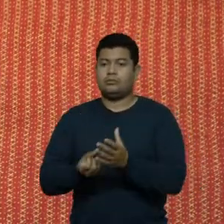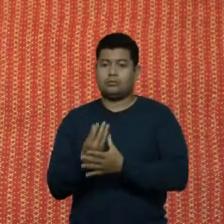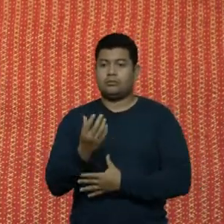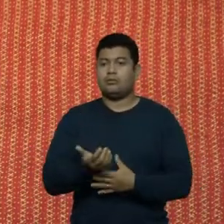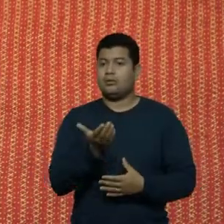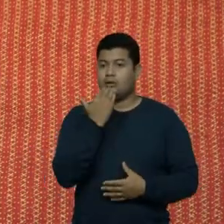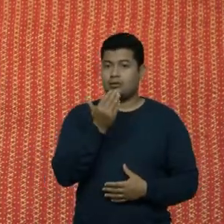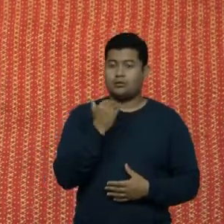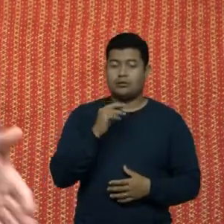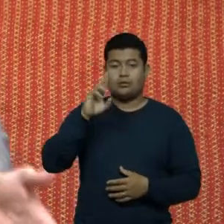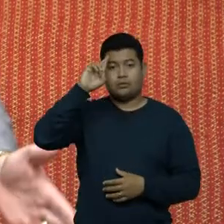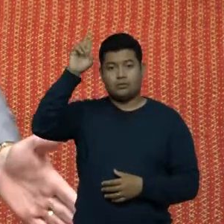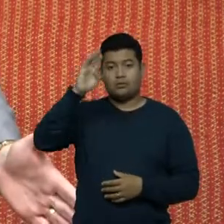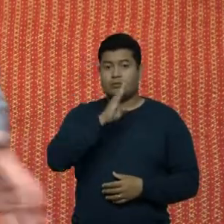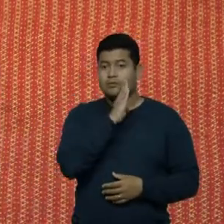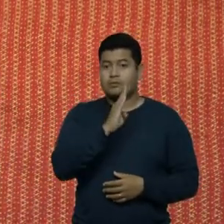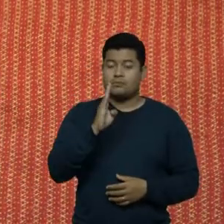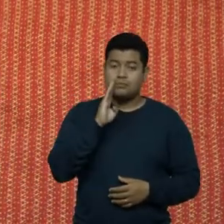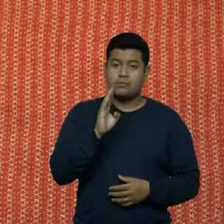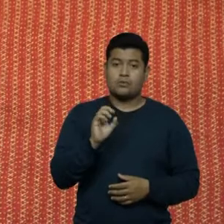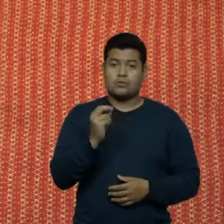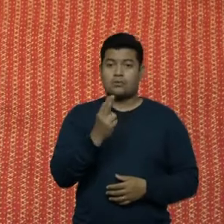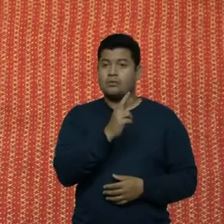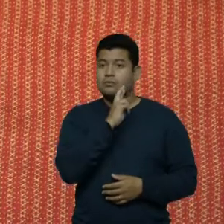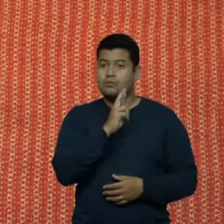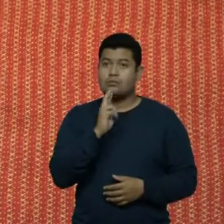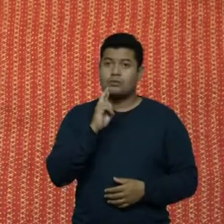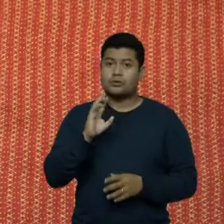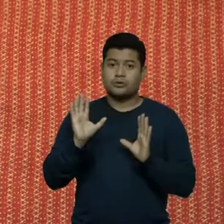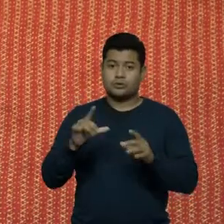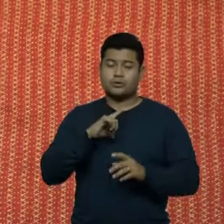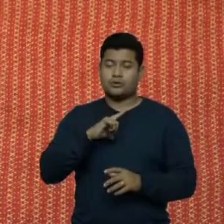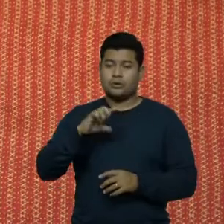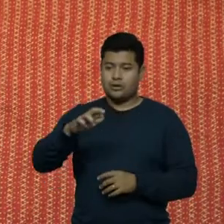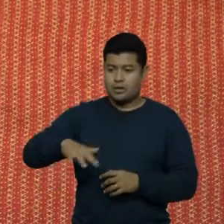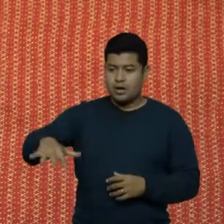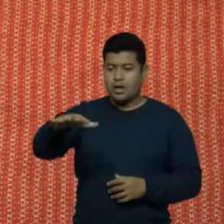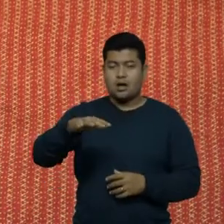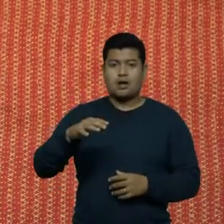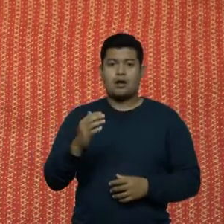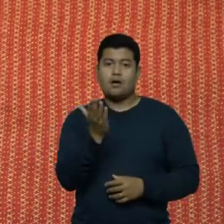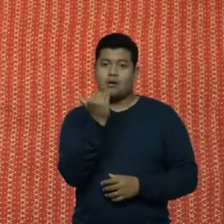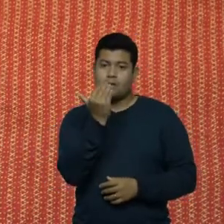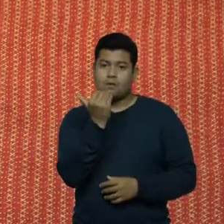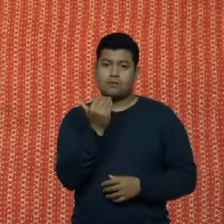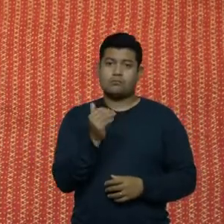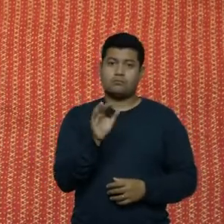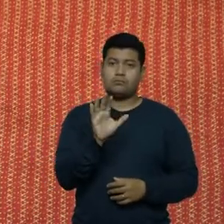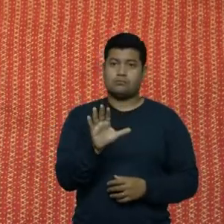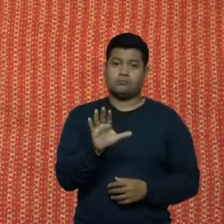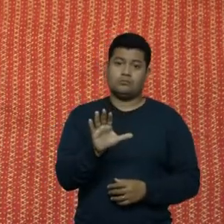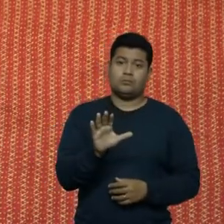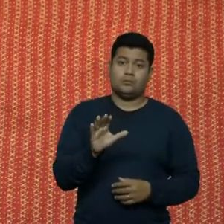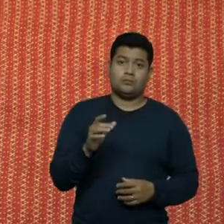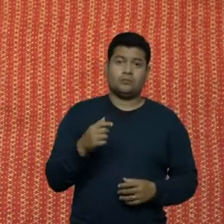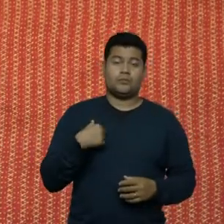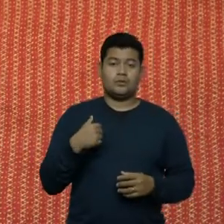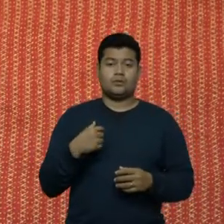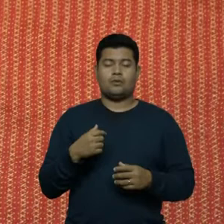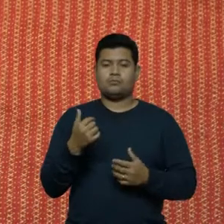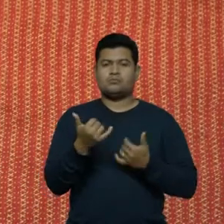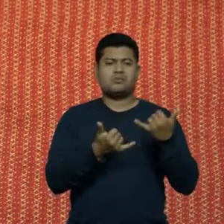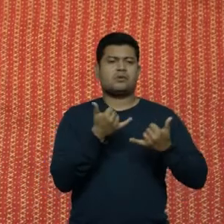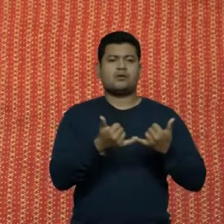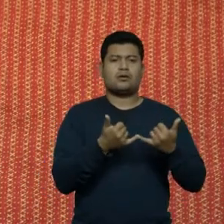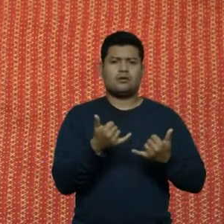dono de Restaurante Bar porque já tem a redução do imposto na alimentação e muito menos brincar com os nossos Catarinense